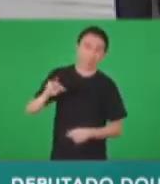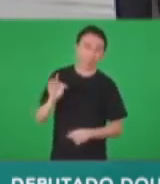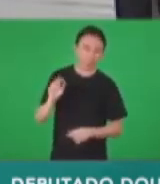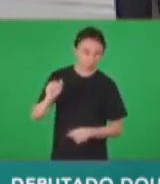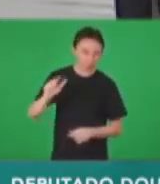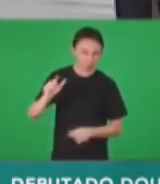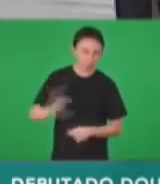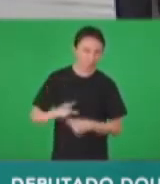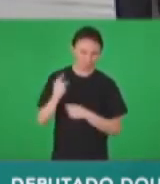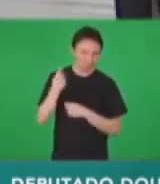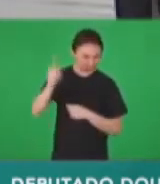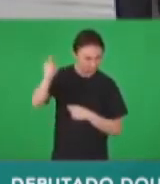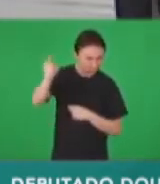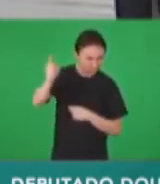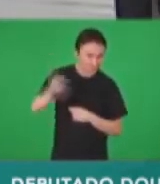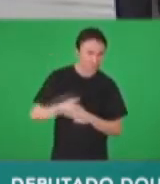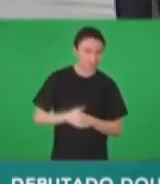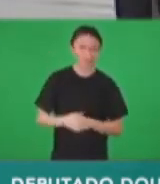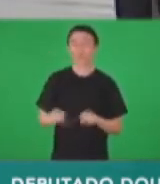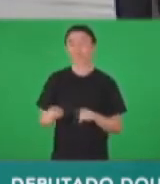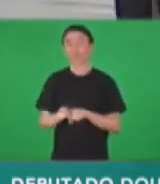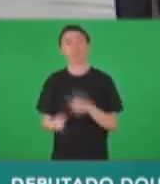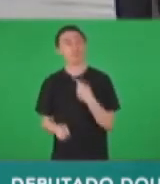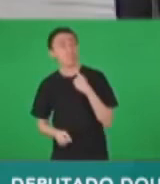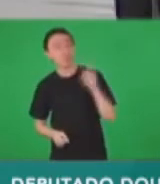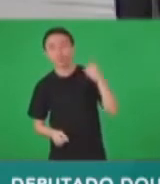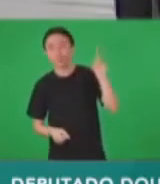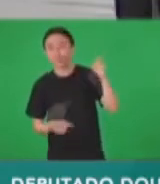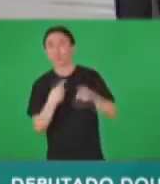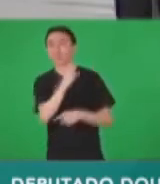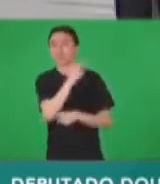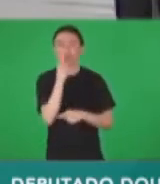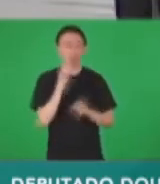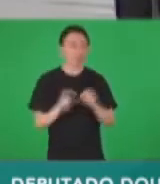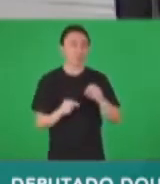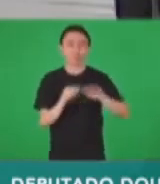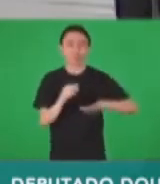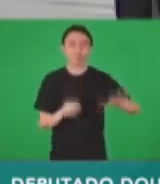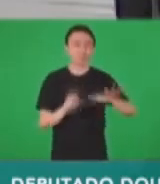outro município na Baixada Santista, apenas exemplificando.